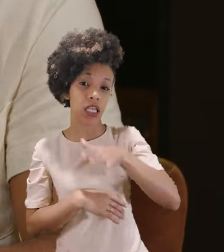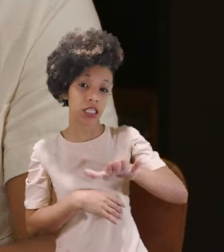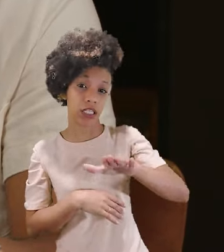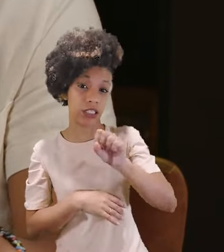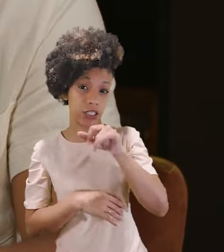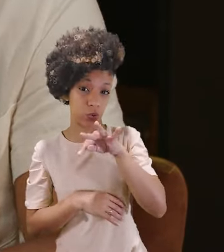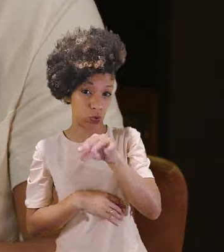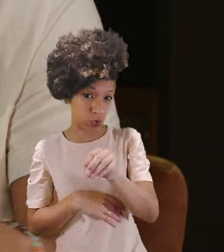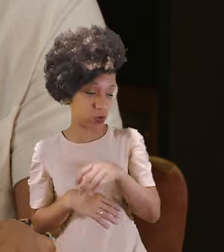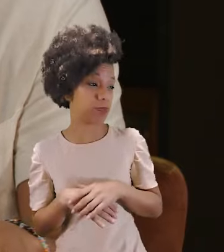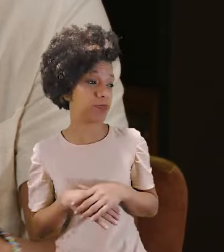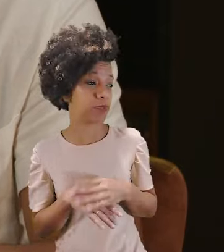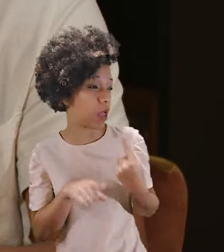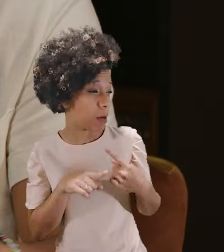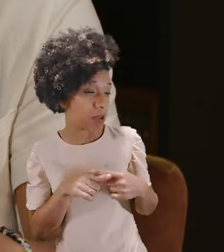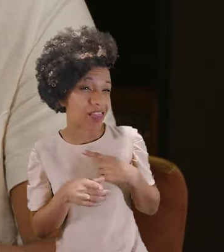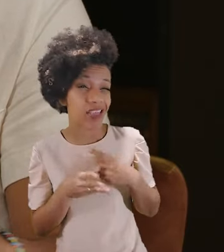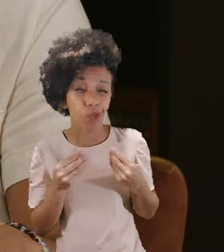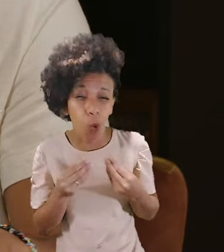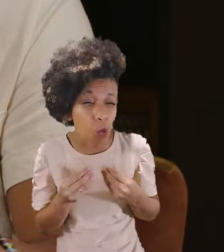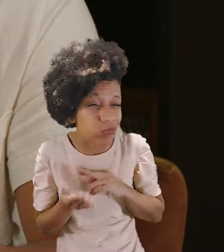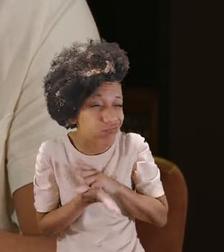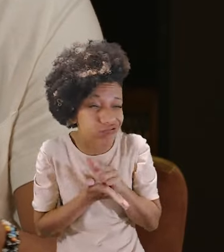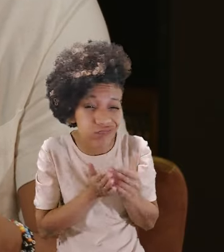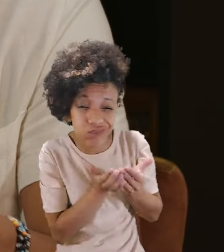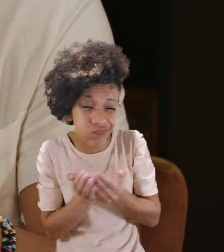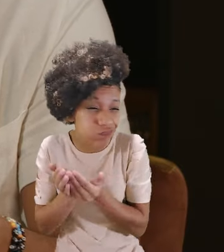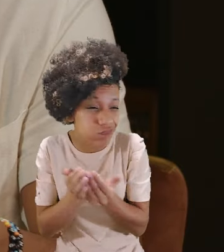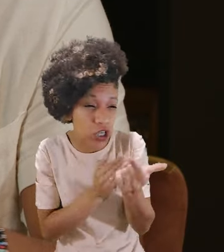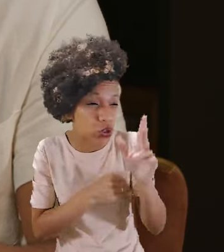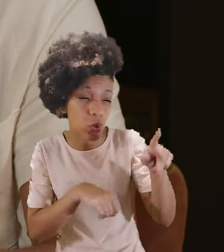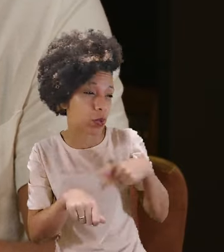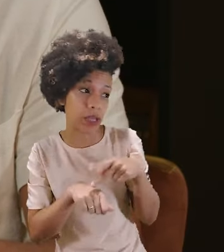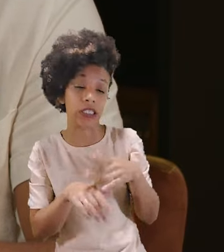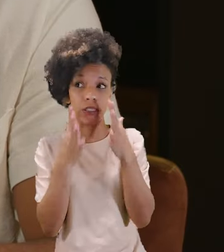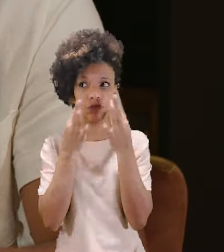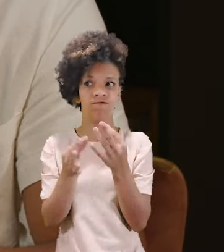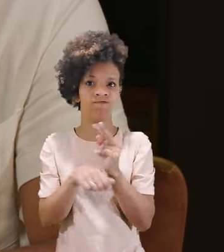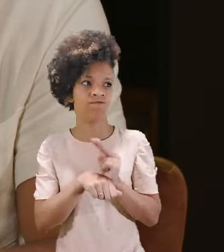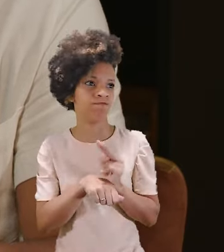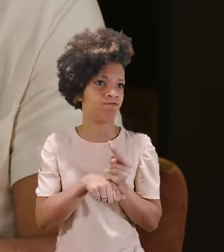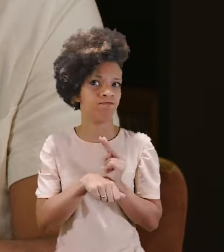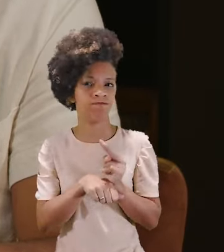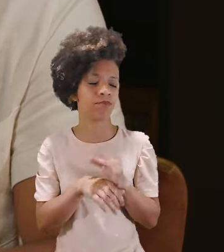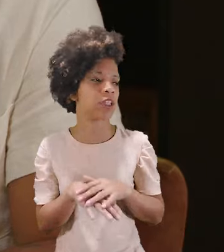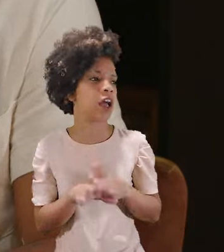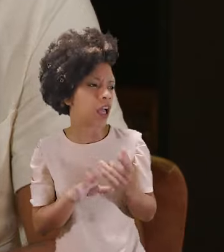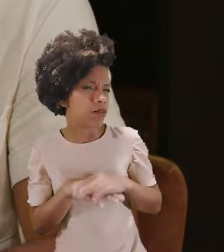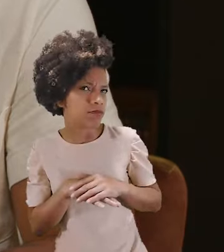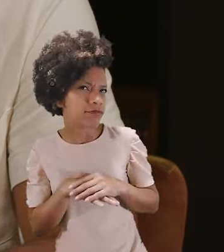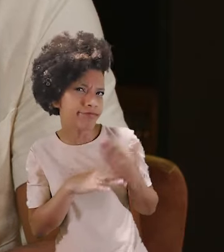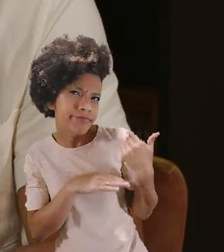é o lugar ruim porque tem muito muito muito muito na vio não tá me estrangeiro e tal então assim é bom ficar ligado e